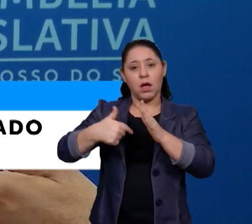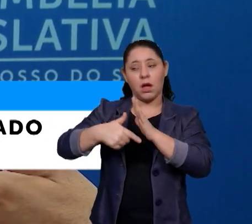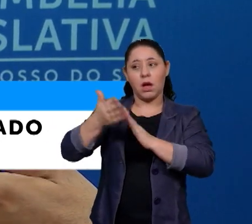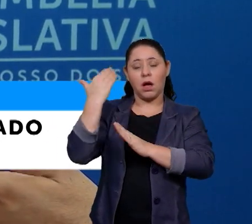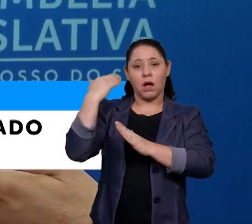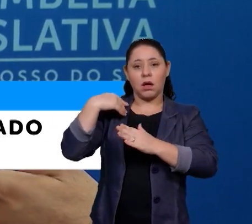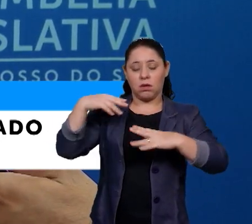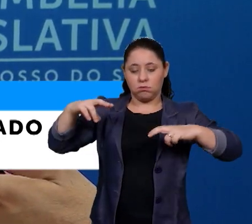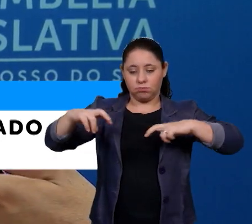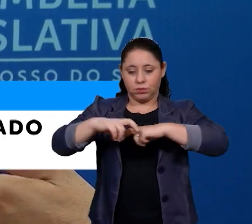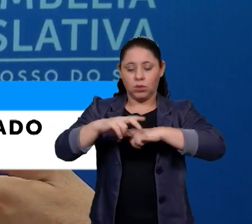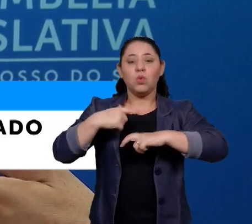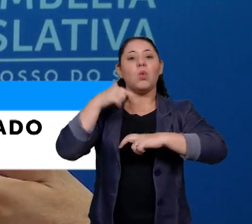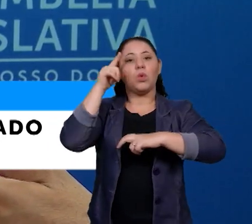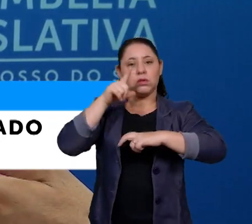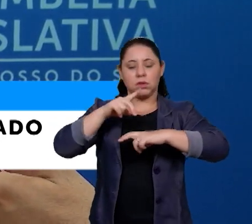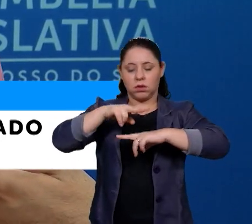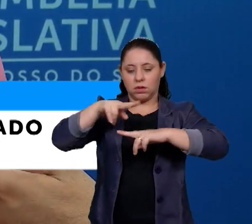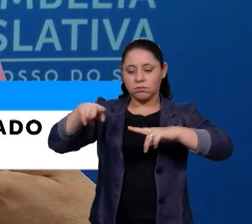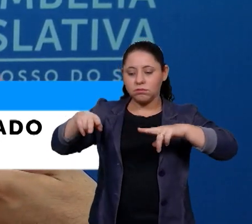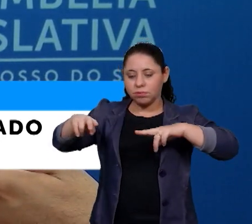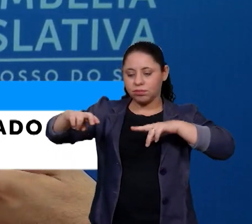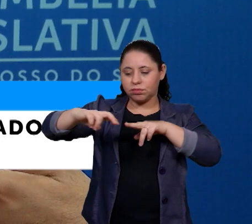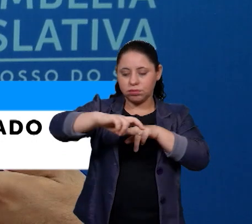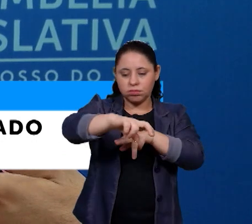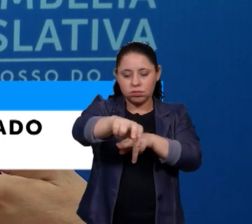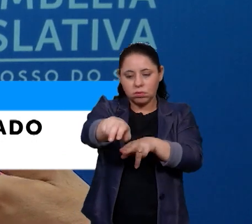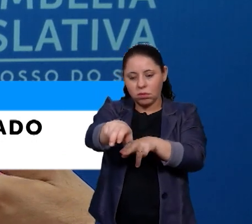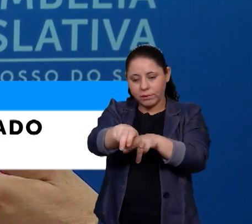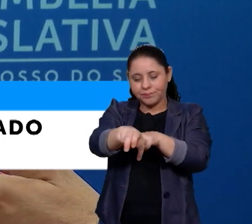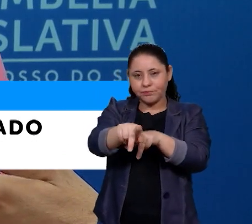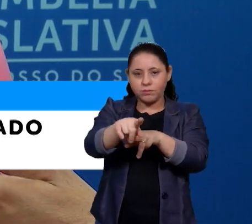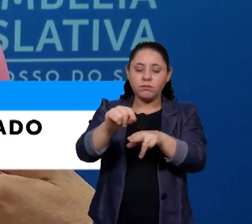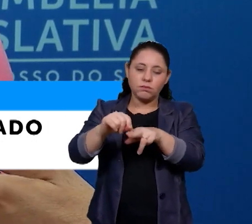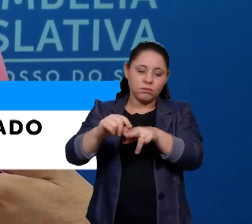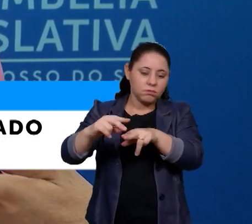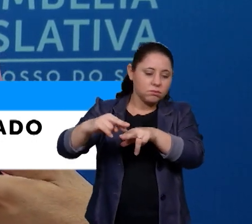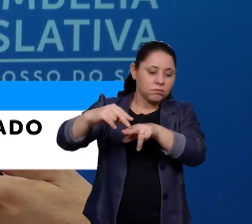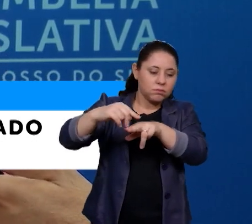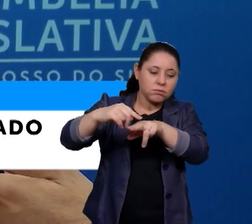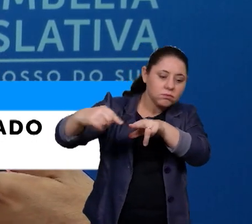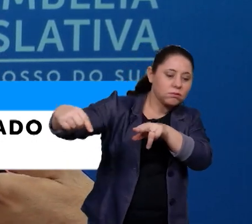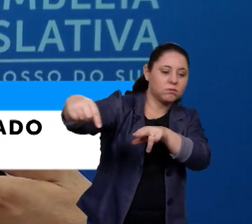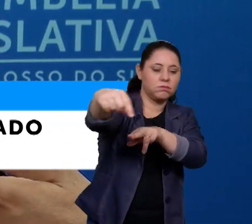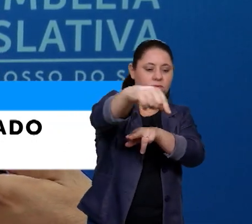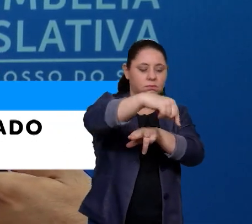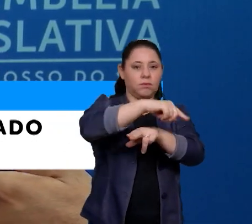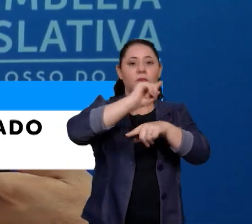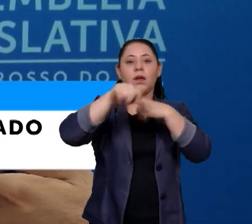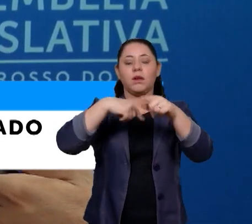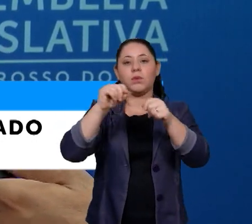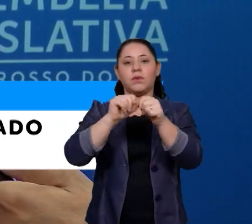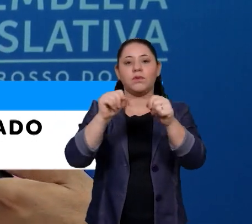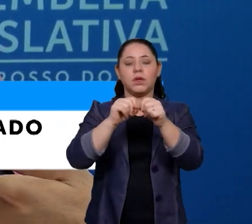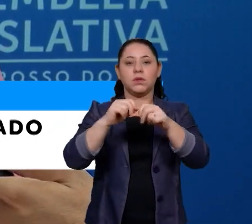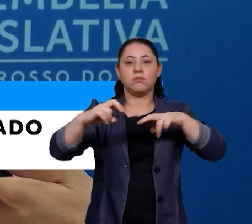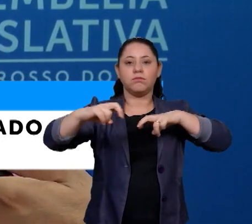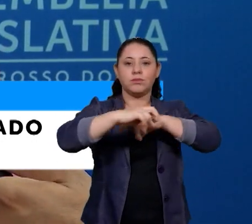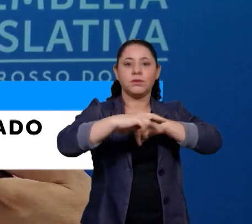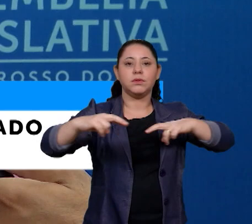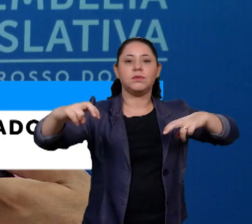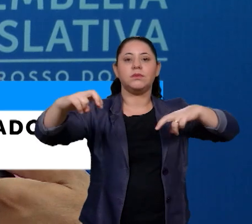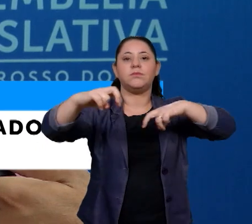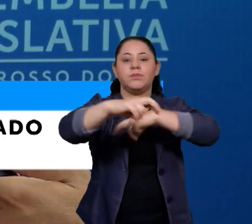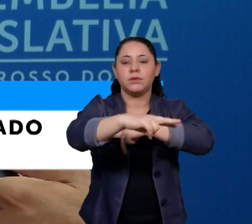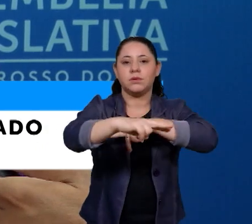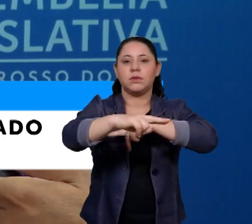bairro, porque antes era uma pista simples, a gente conseguia estacionar no acostamento e fazer a conversão e entrar. Depois que eles